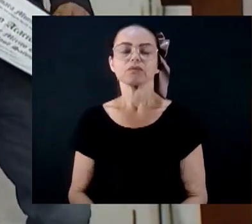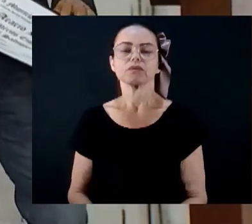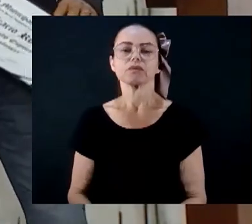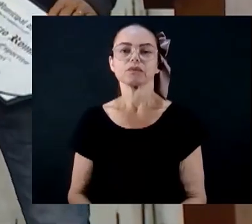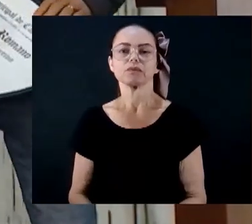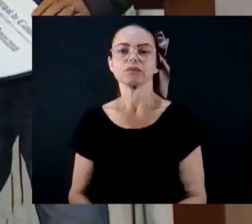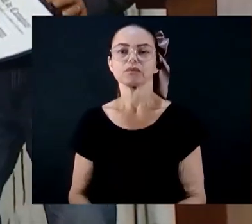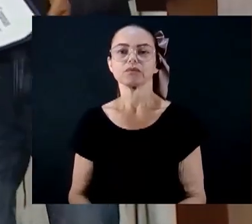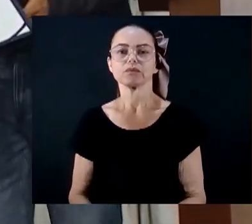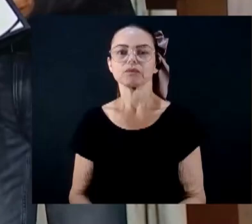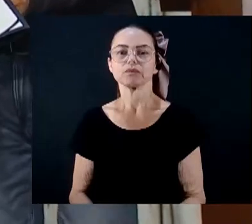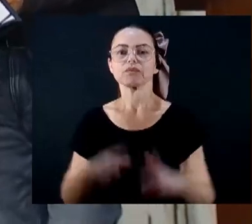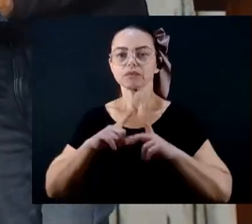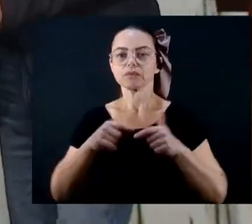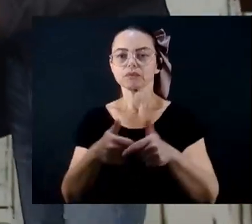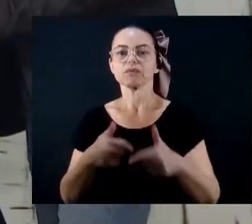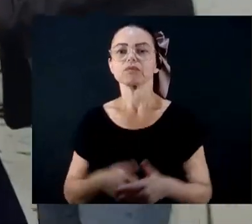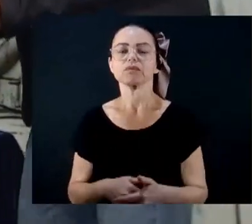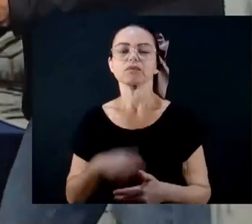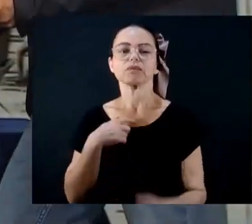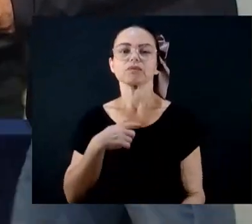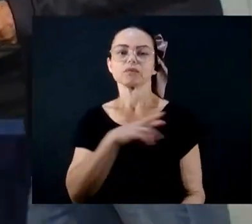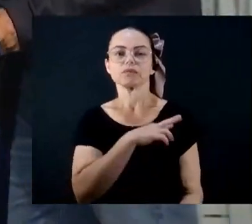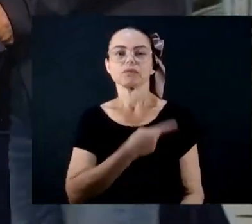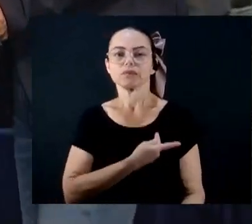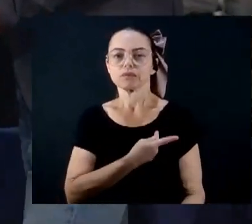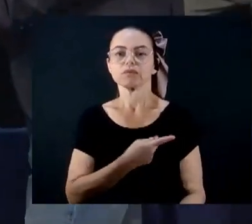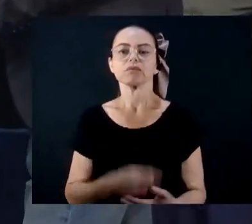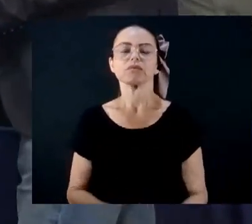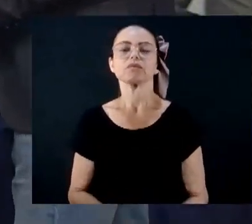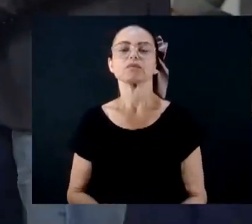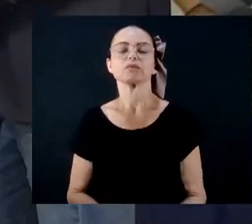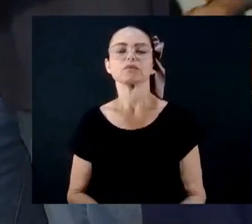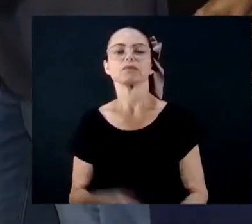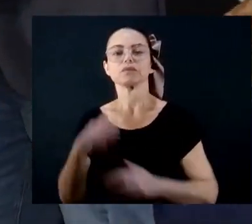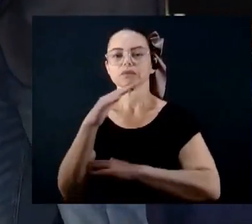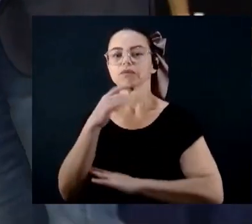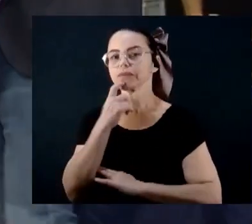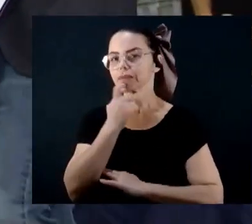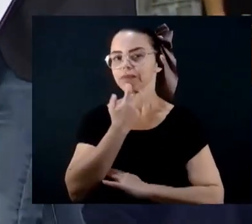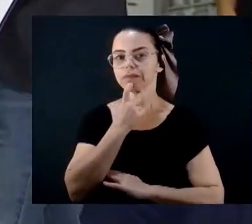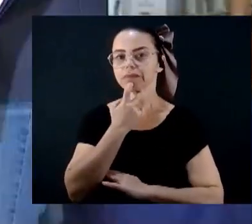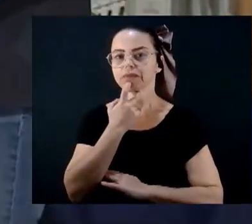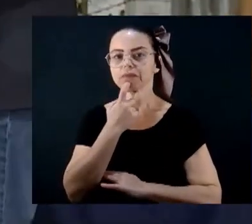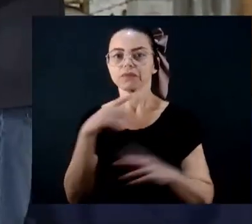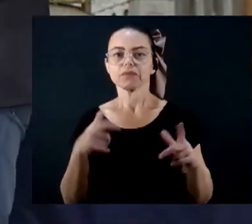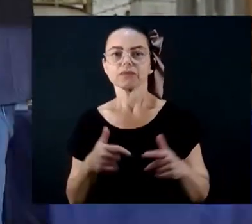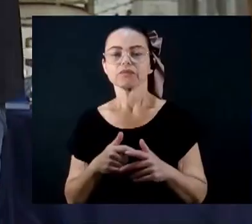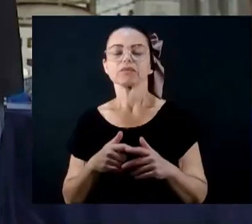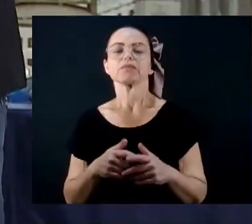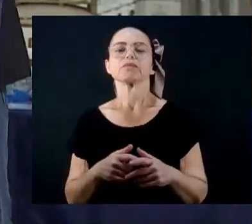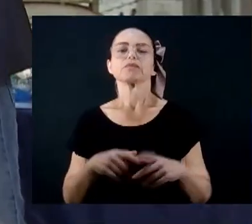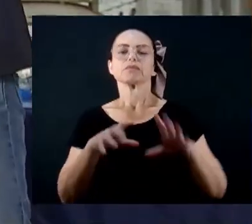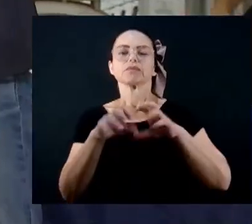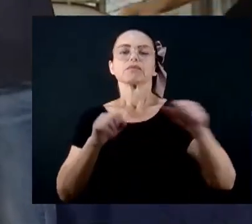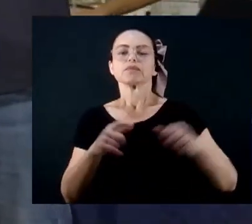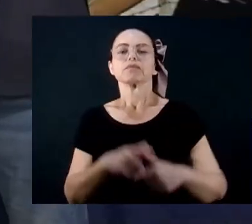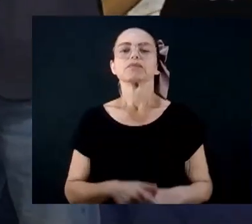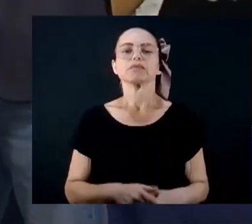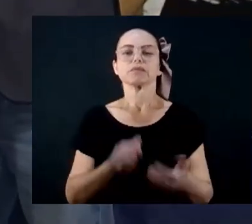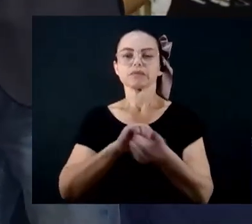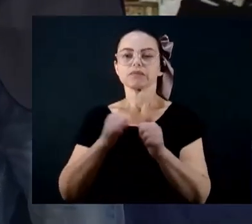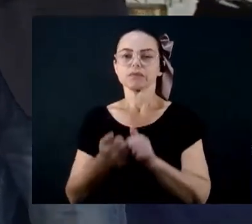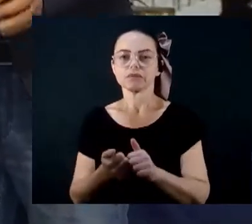Por iniciativa do vereador Paulo Haddad, a Câmara de Campinas concedeu o diploma de mérito esportivo